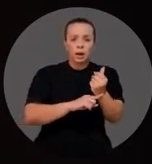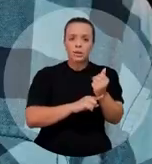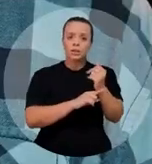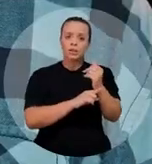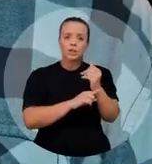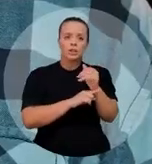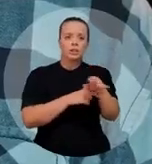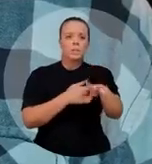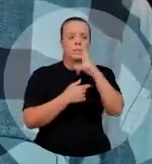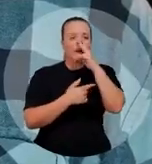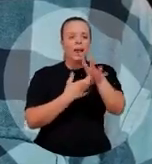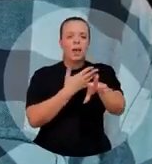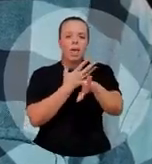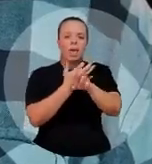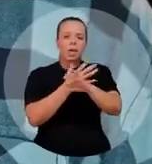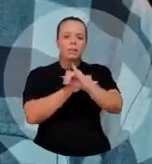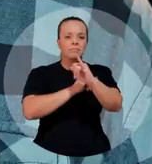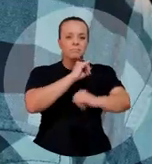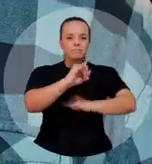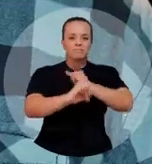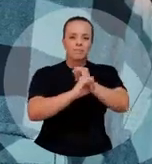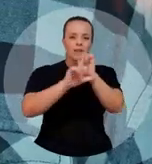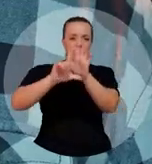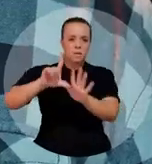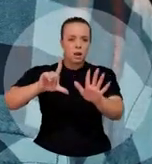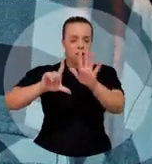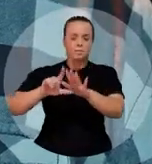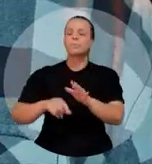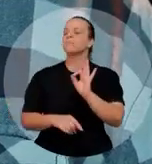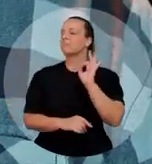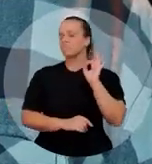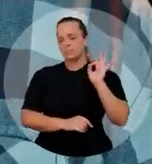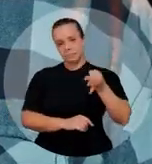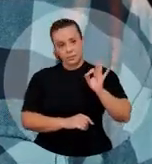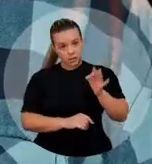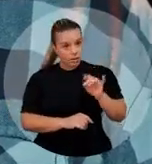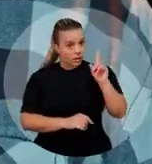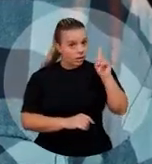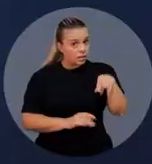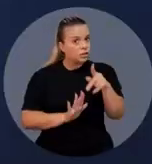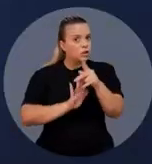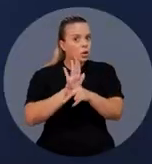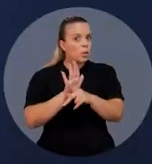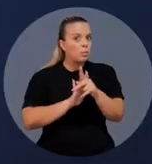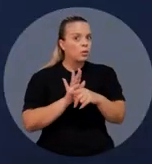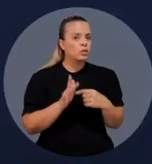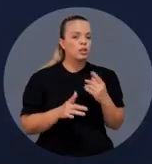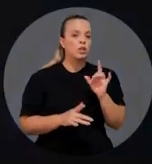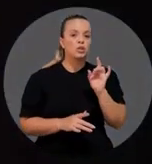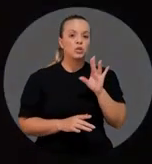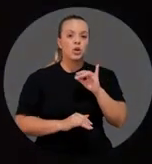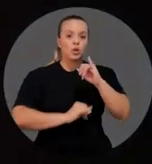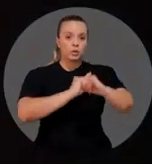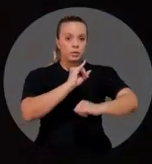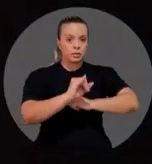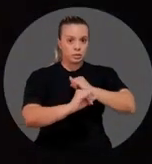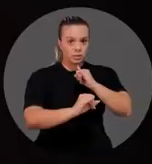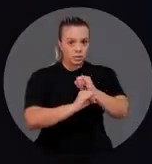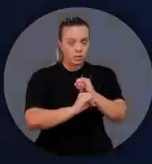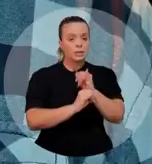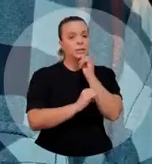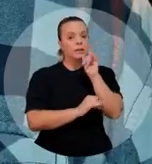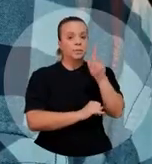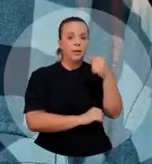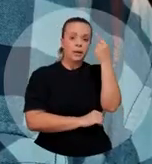NFT. Exatamente. A Sazni é um projeto só assim, só na internet,